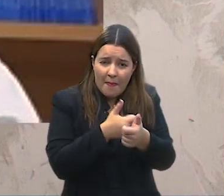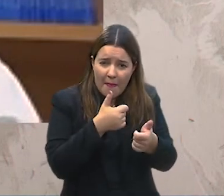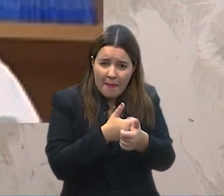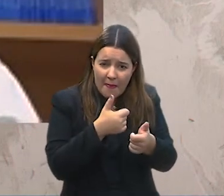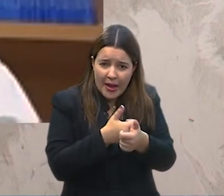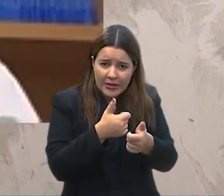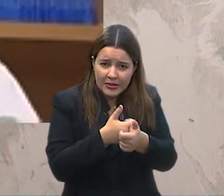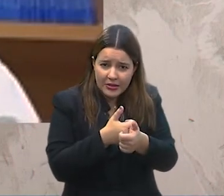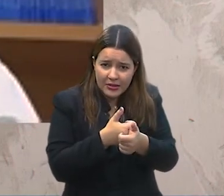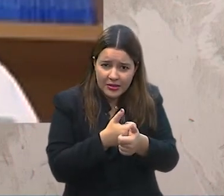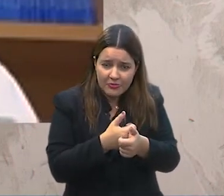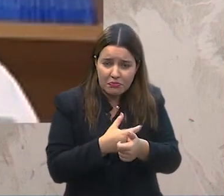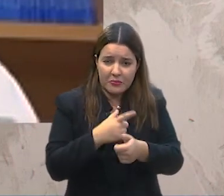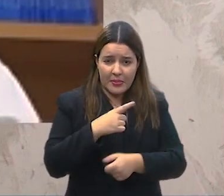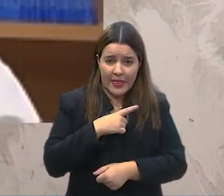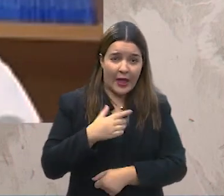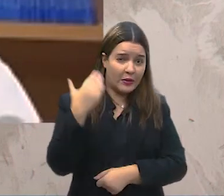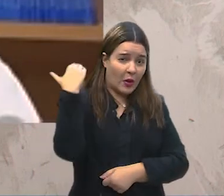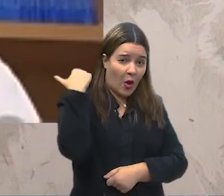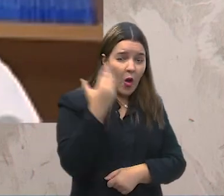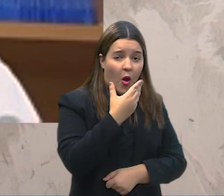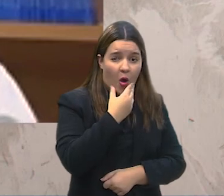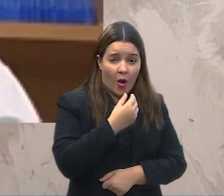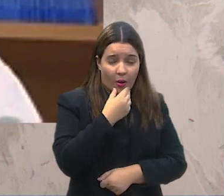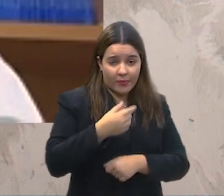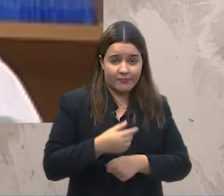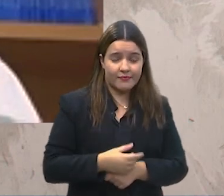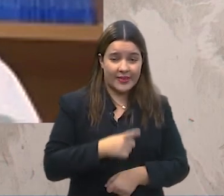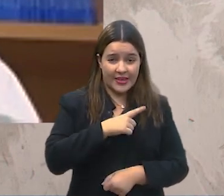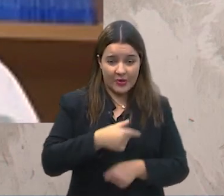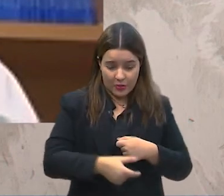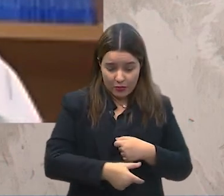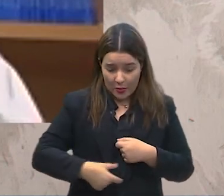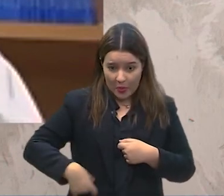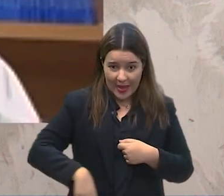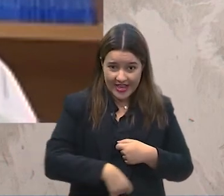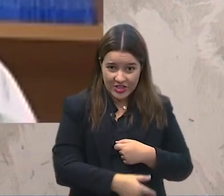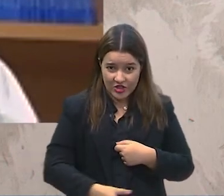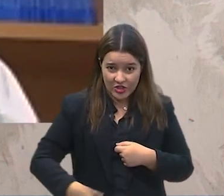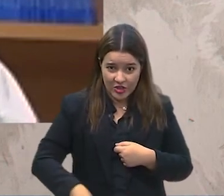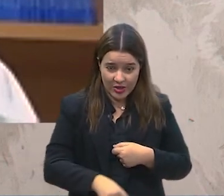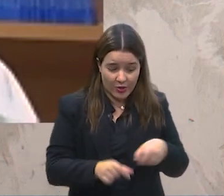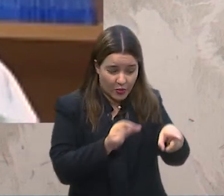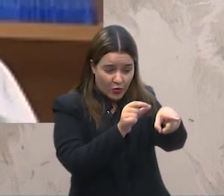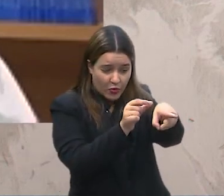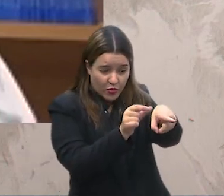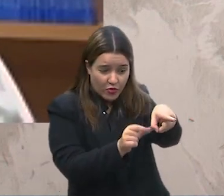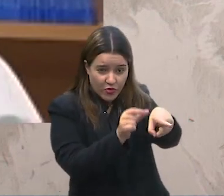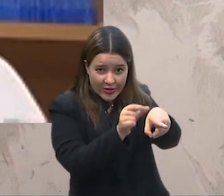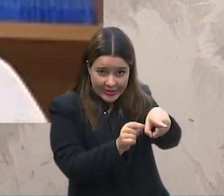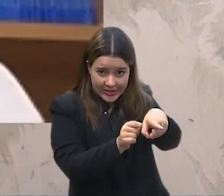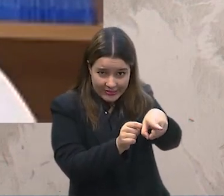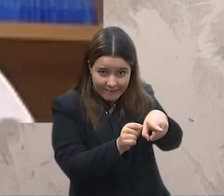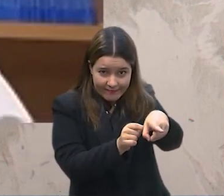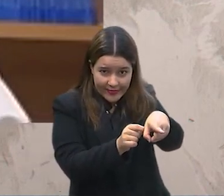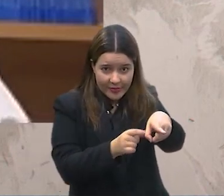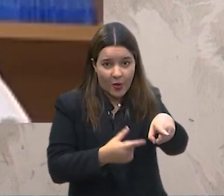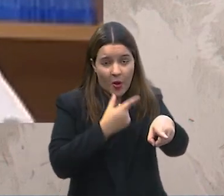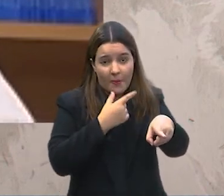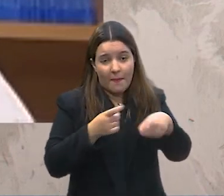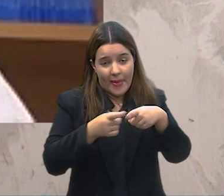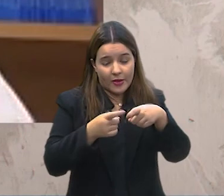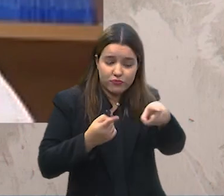com a parede posterior do intestino, ou pela parede anterior do intestino, do reto, né, do intestino mais baixo, e